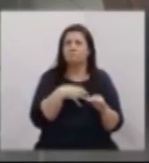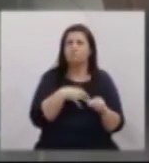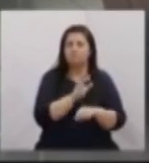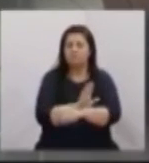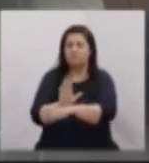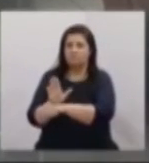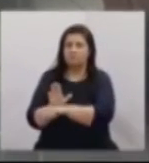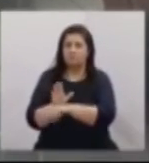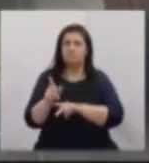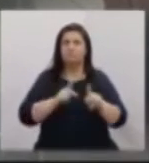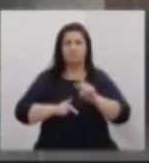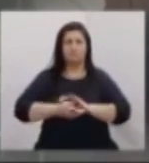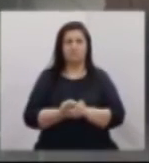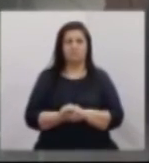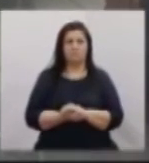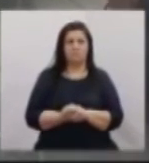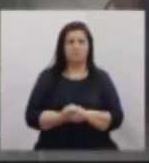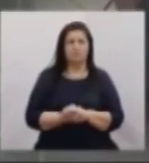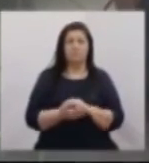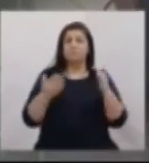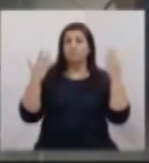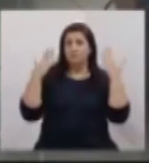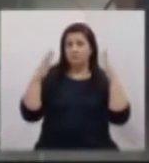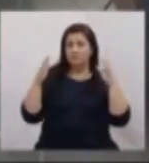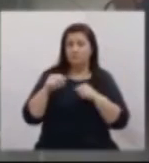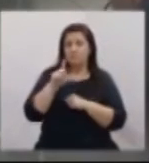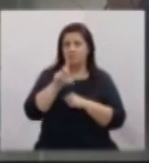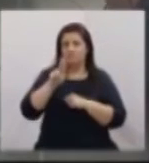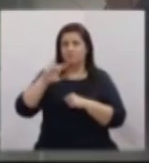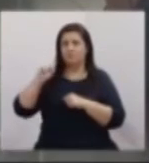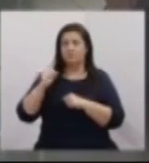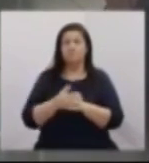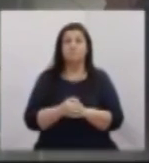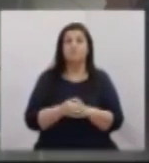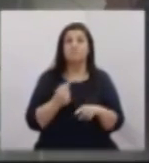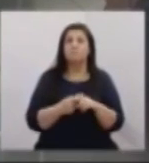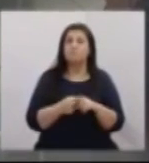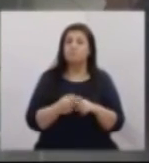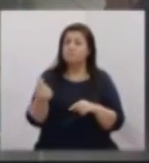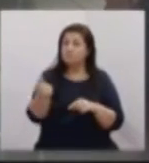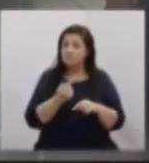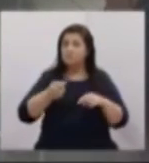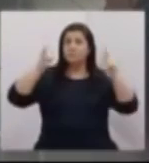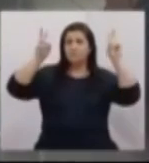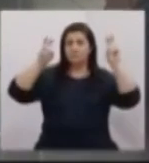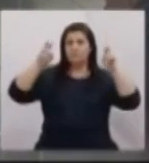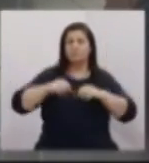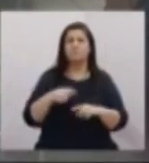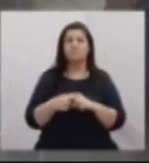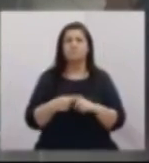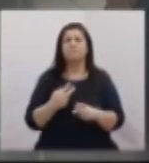as nossas comunidades. E dou os parabéns ao vereador Luiz Flávio, que traz esse tema aqui para essa casa, porque nós